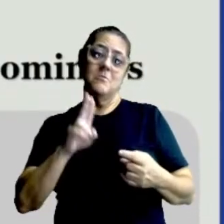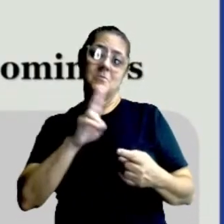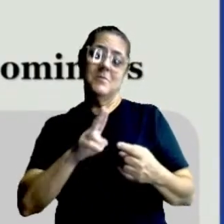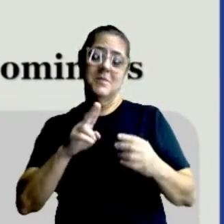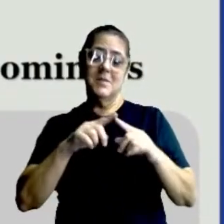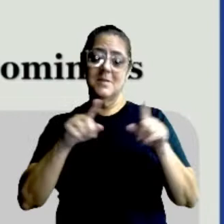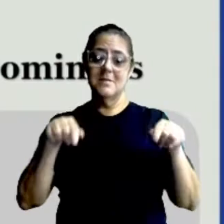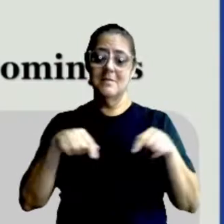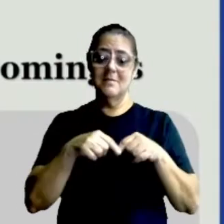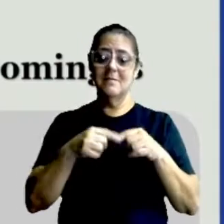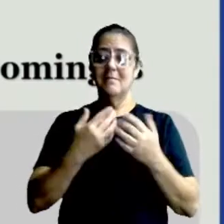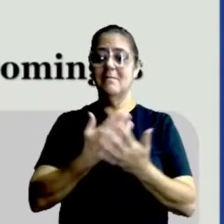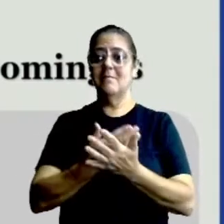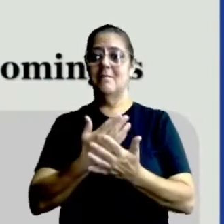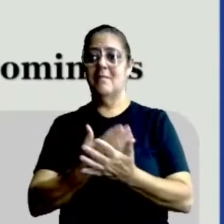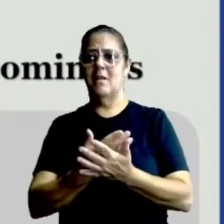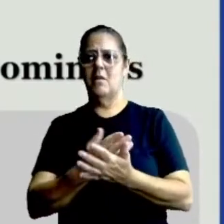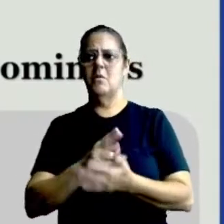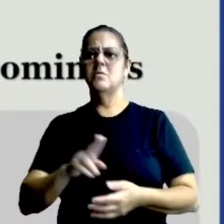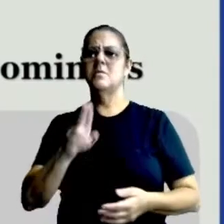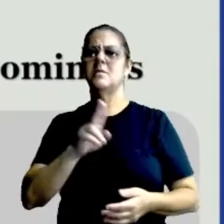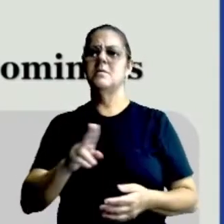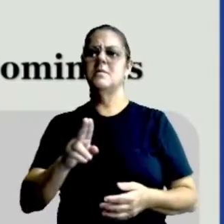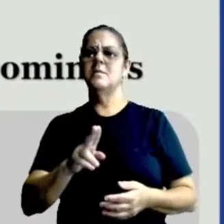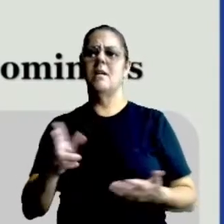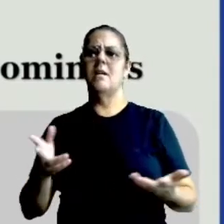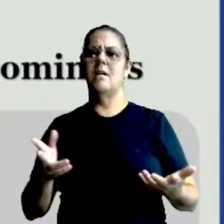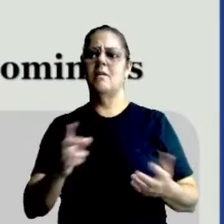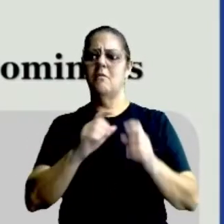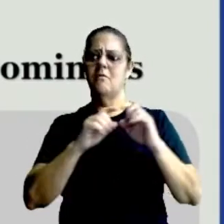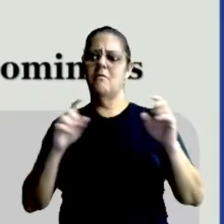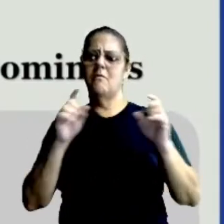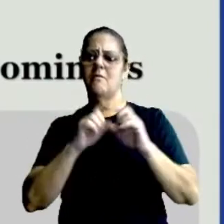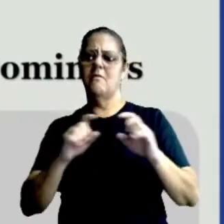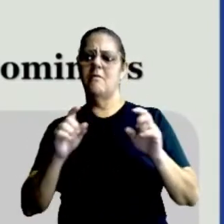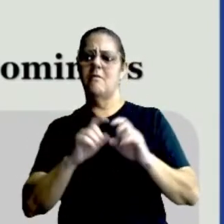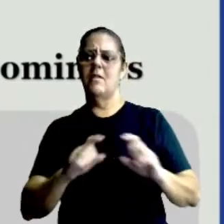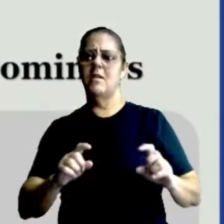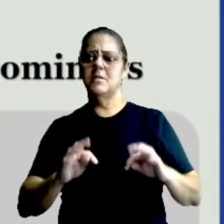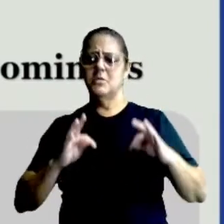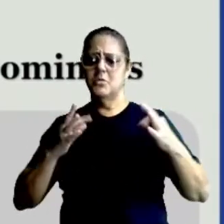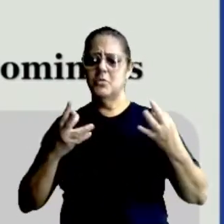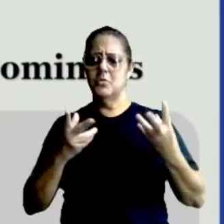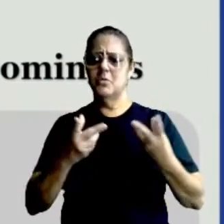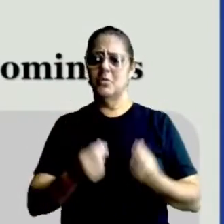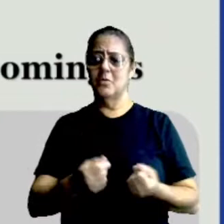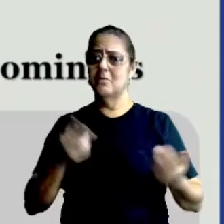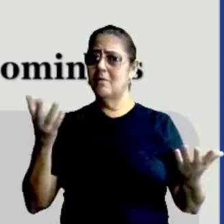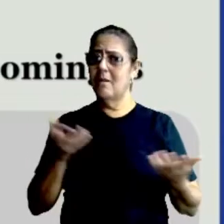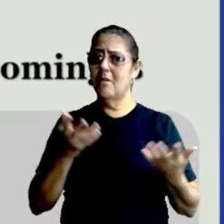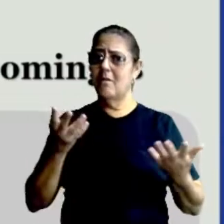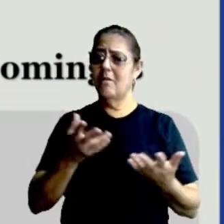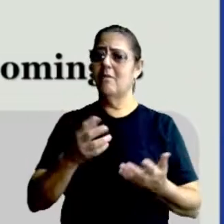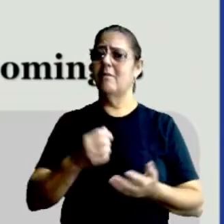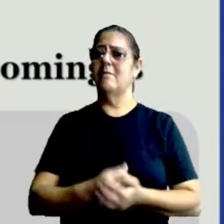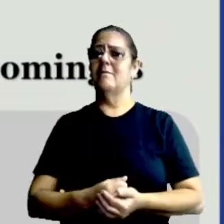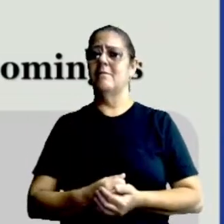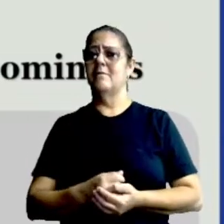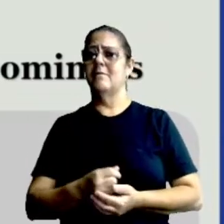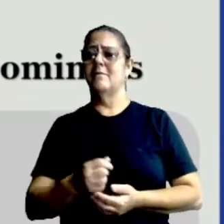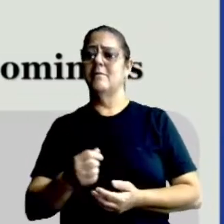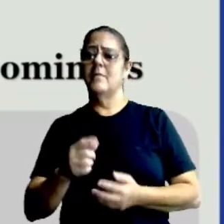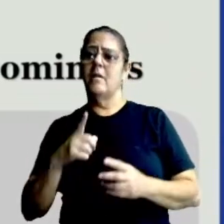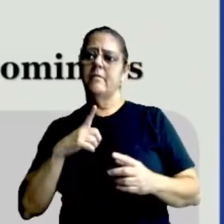dentro de sala de aula O que que a gente pode utilizar Quais são as frases tudo isso a gente vai ver agora bom